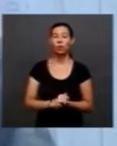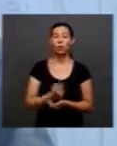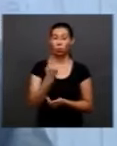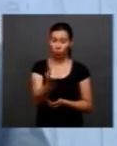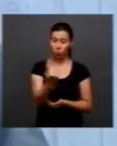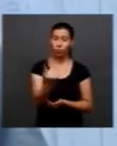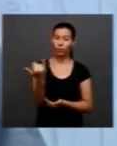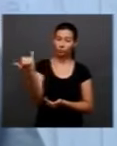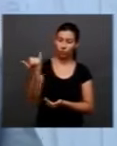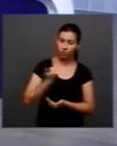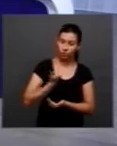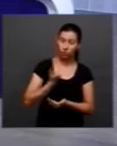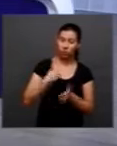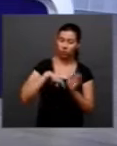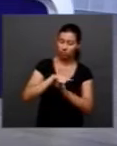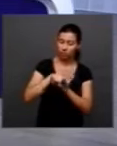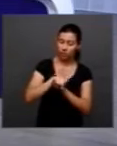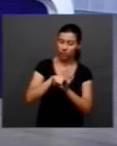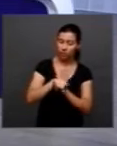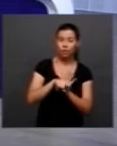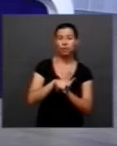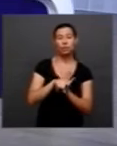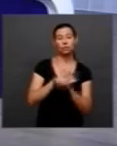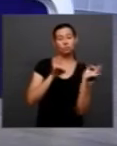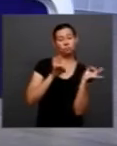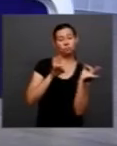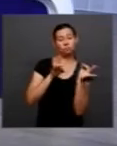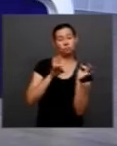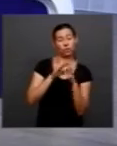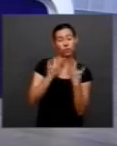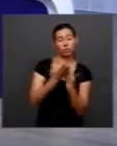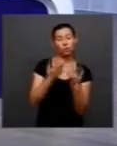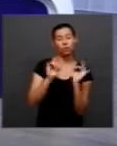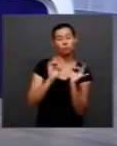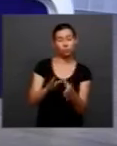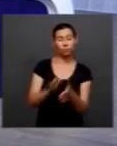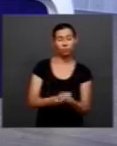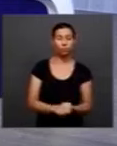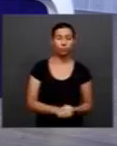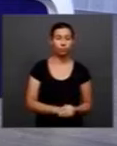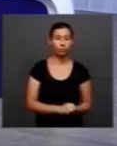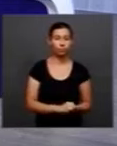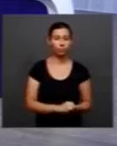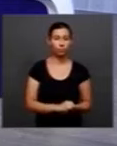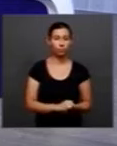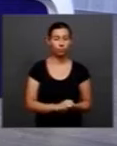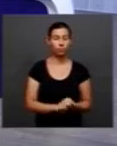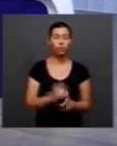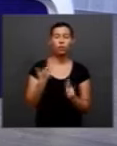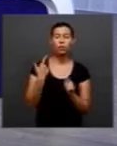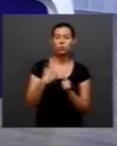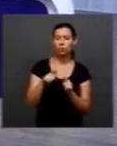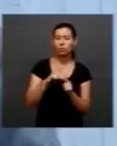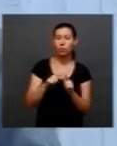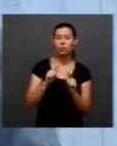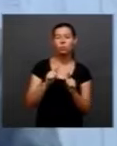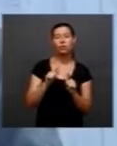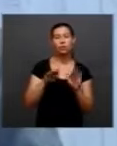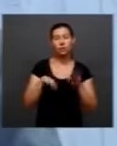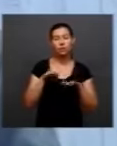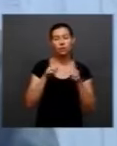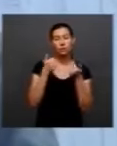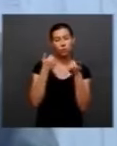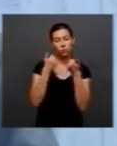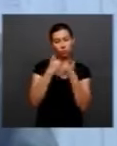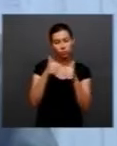de concluir a Educação Física. O que provocaria isso? Seria o contato físico que o esporte promove? Eu penso